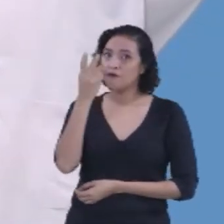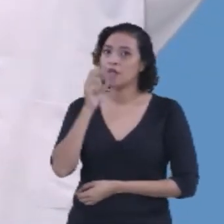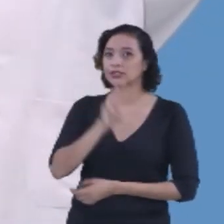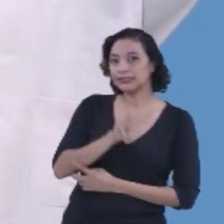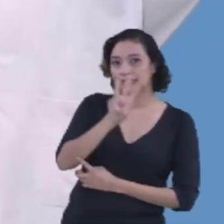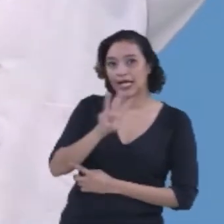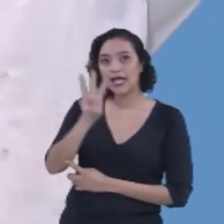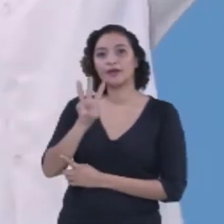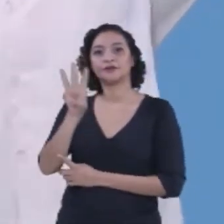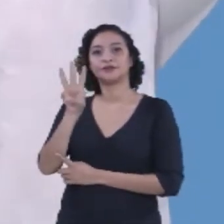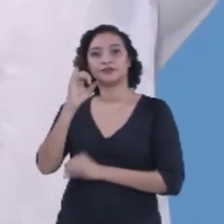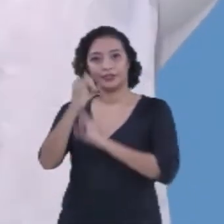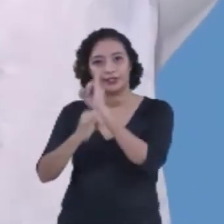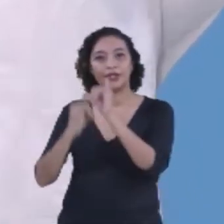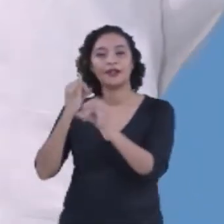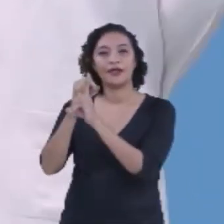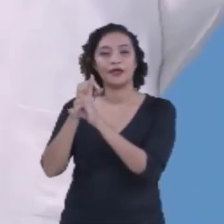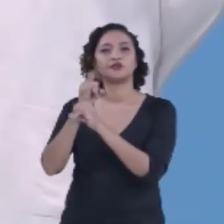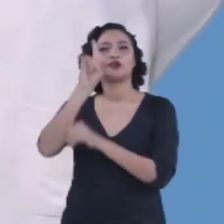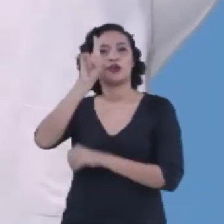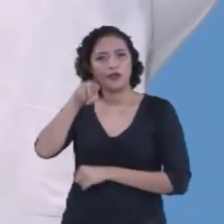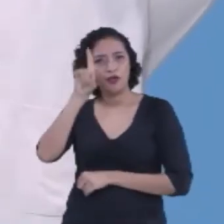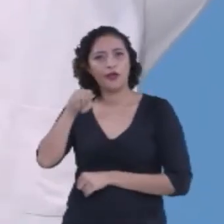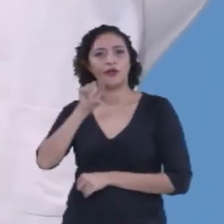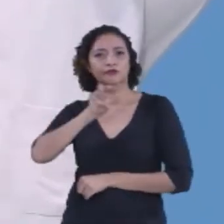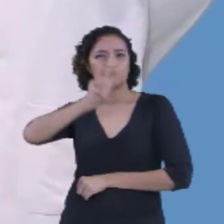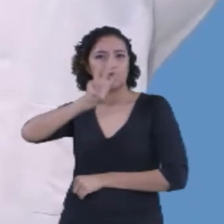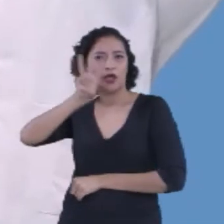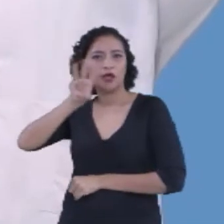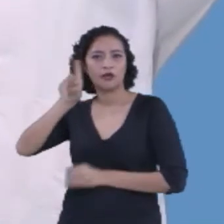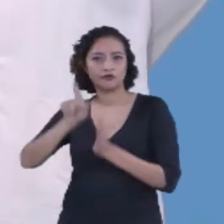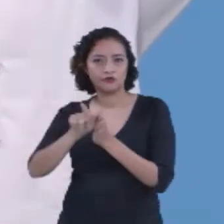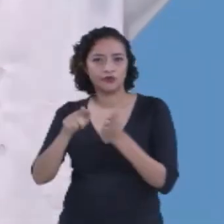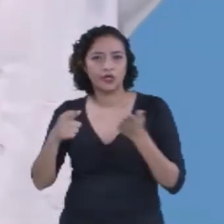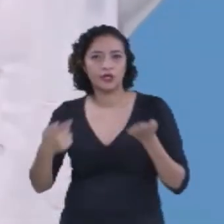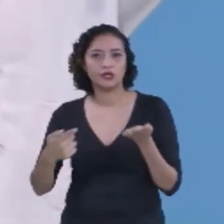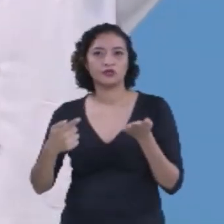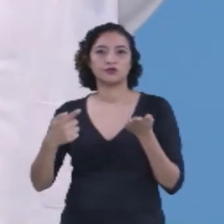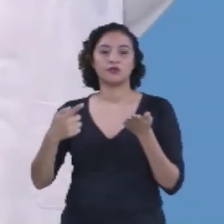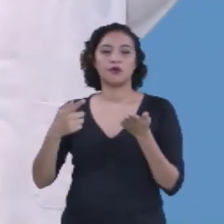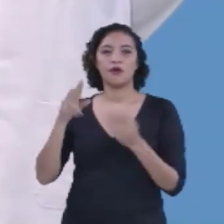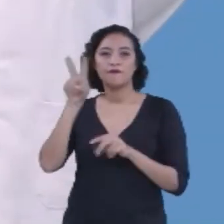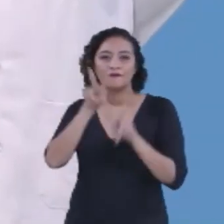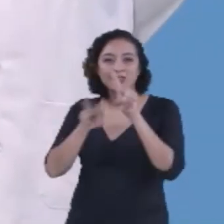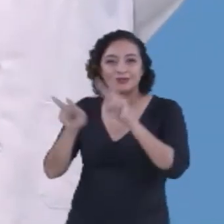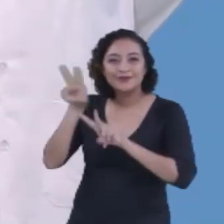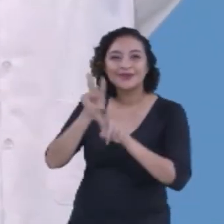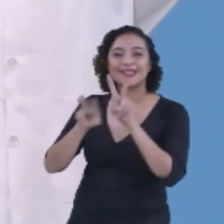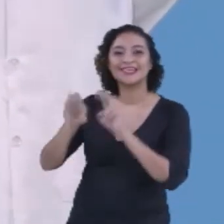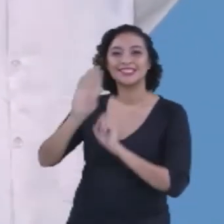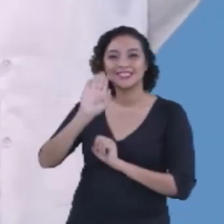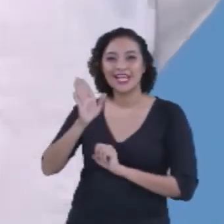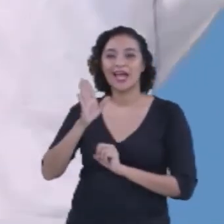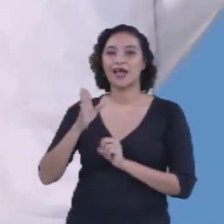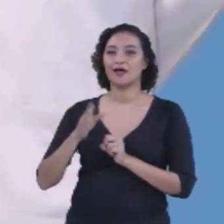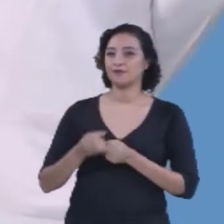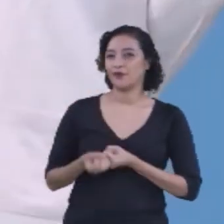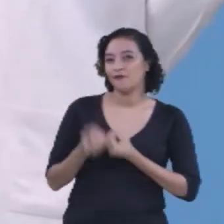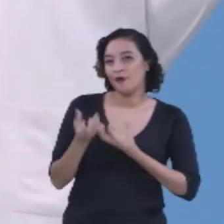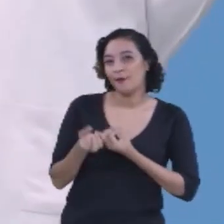de um site jornalístico, no caso, que a gente consegue visualizar diversas informações